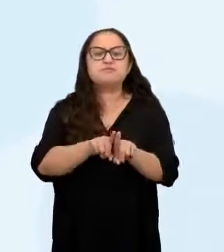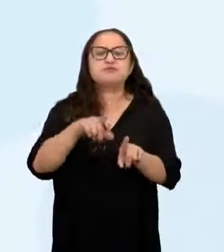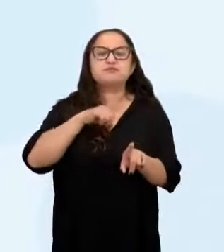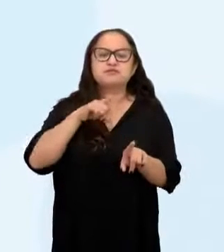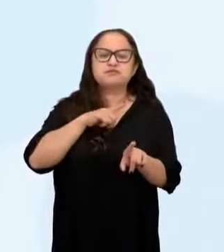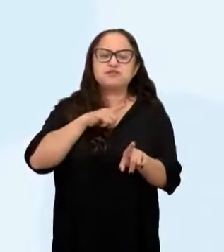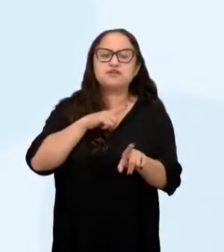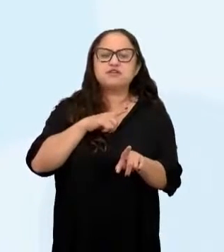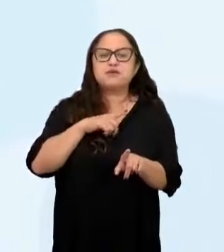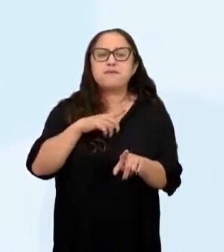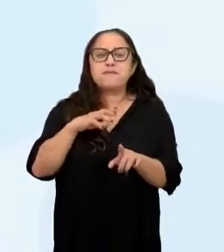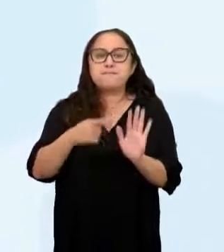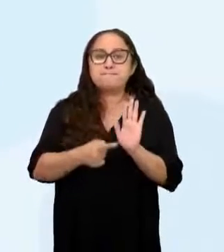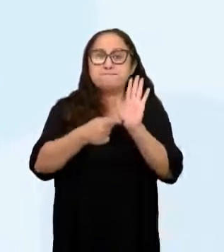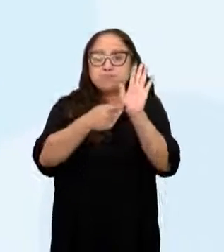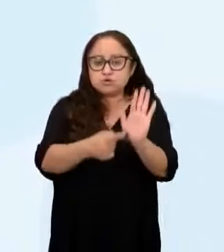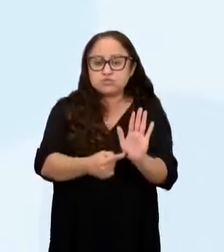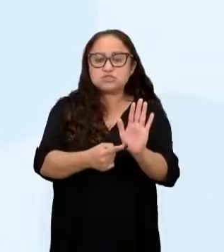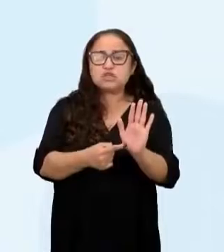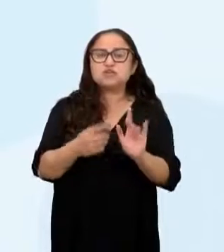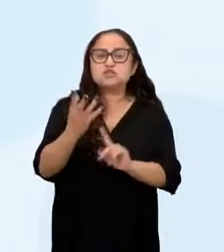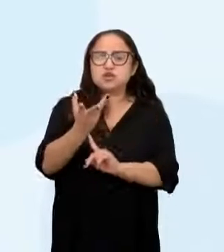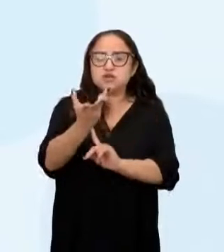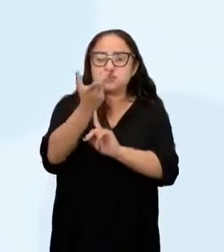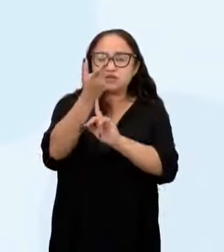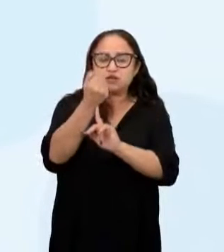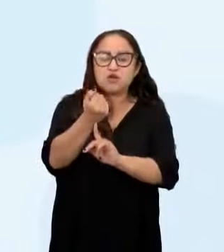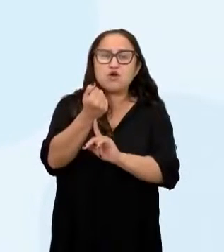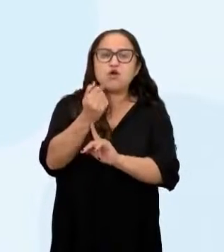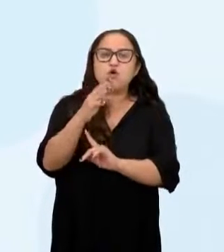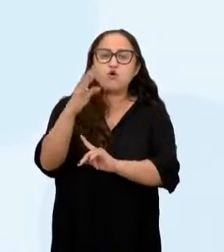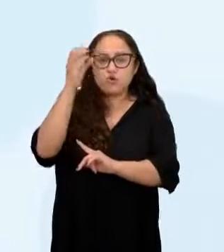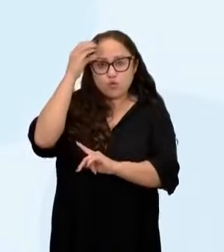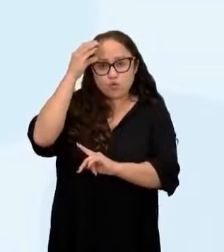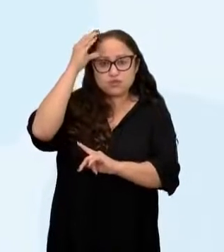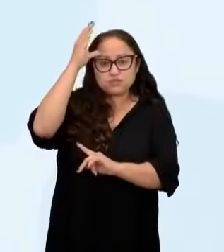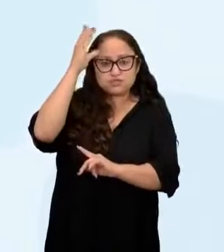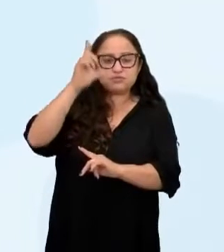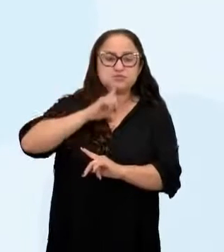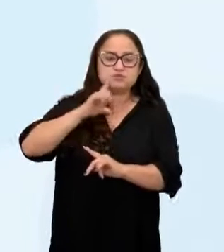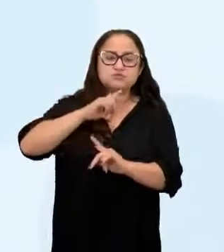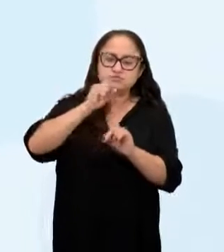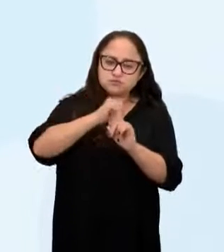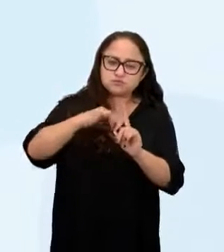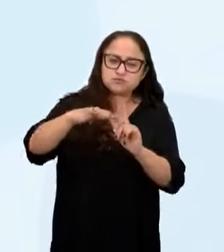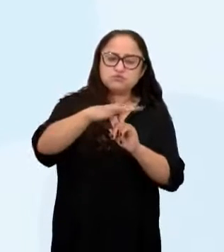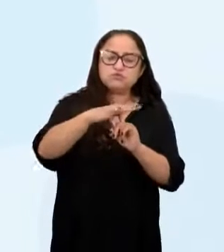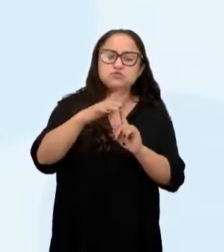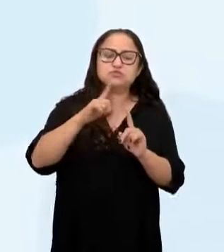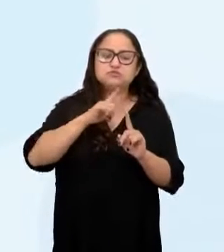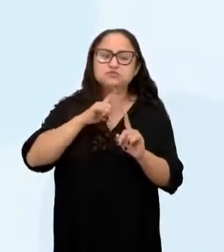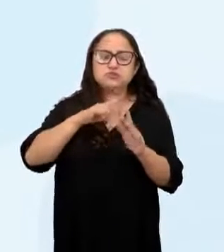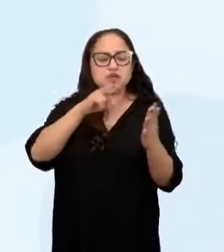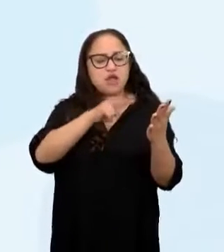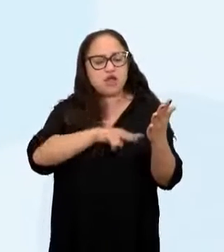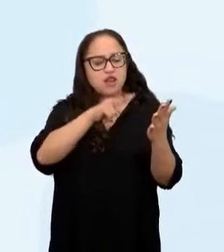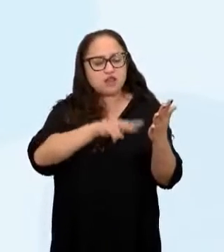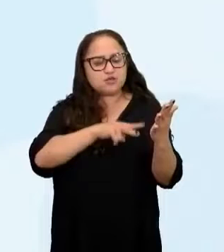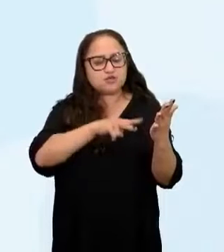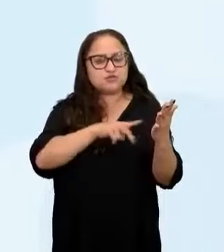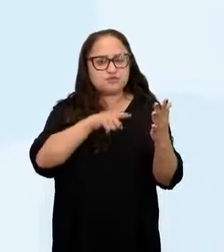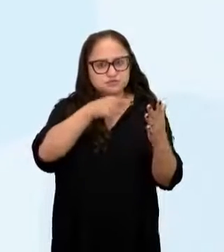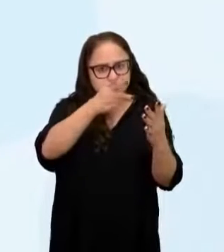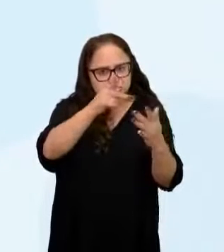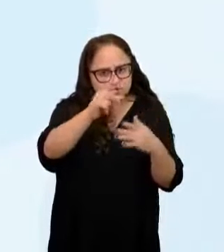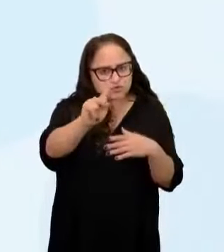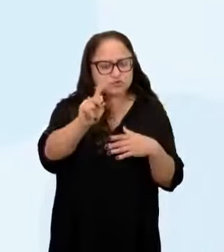repertório de conhecimentos artísticos, científicos e sociais a partir do envolvimento com a leitura. Está aí no seu